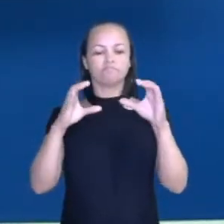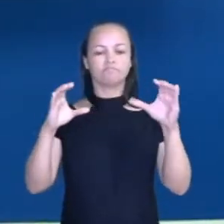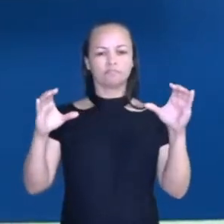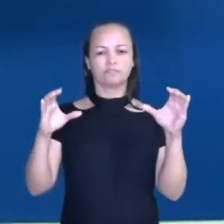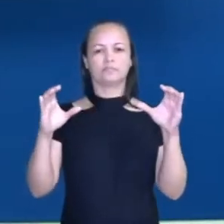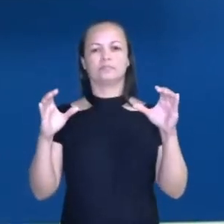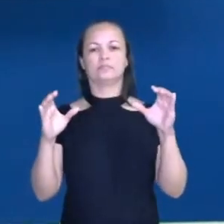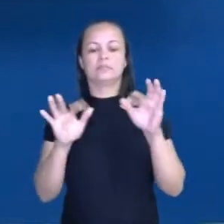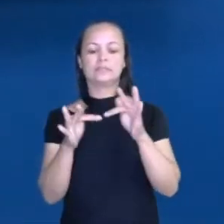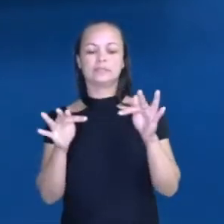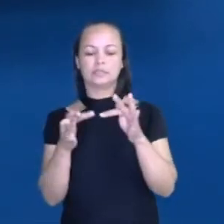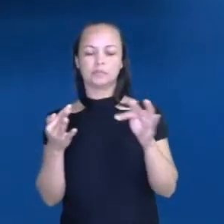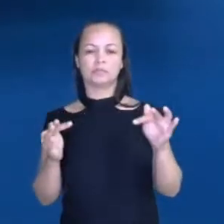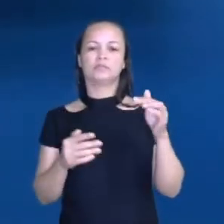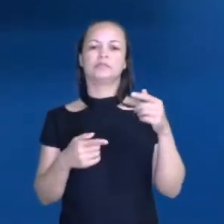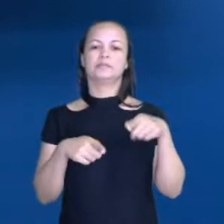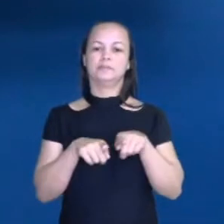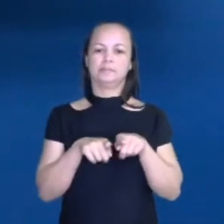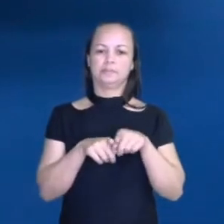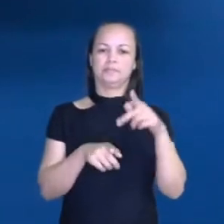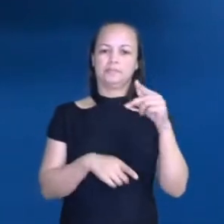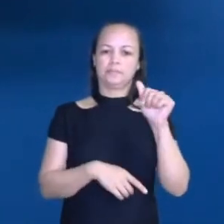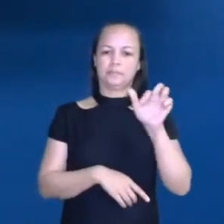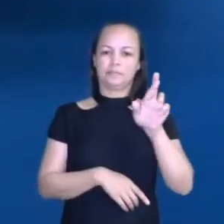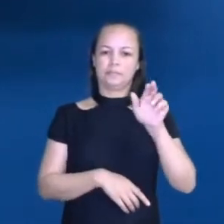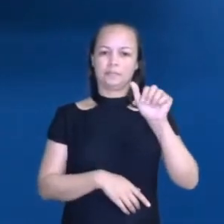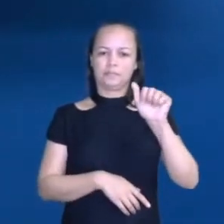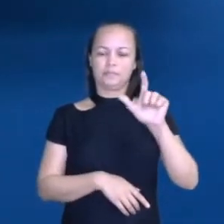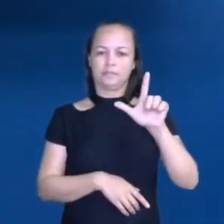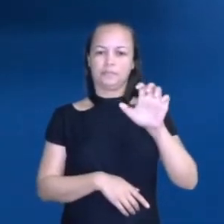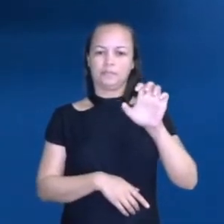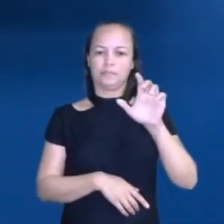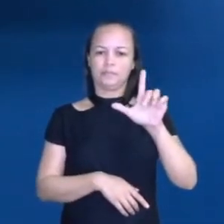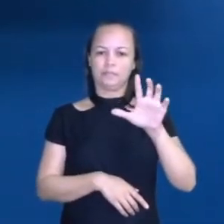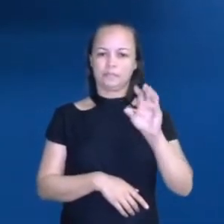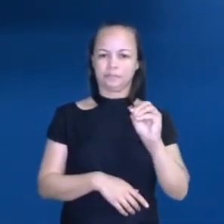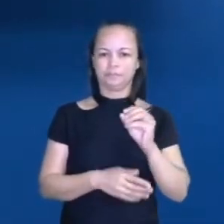nós Sony da temática em matéria e energia e